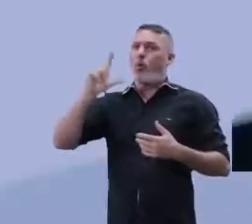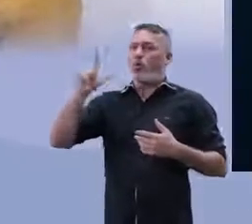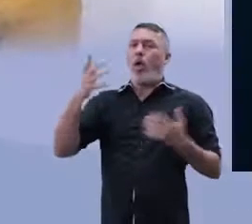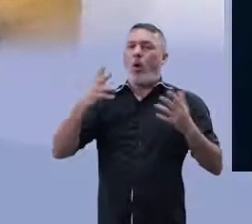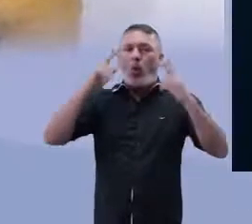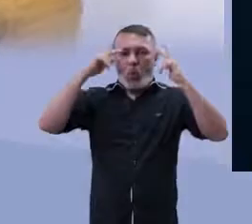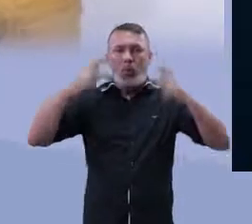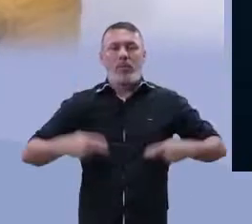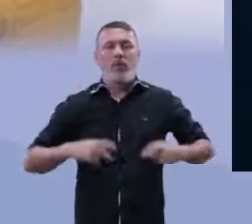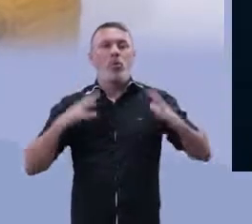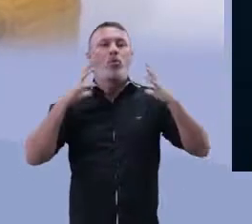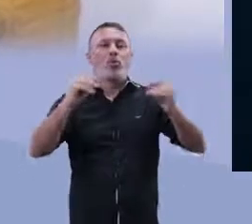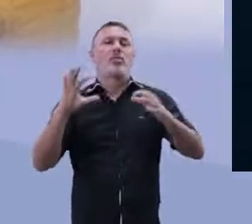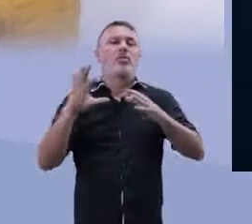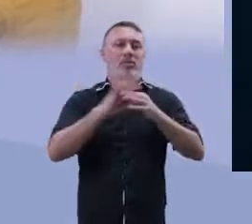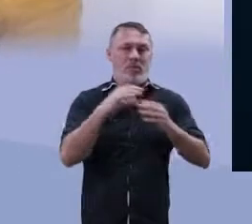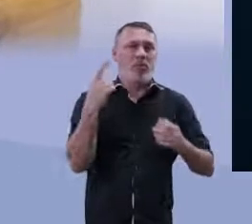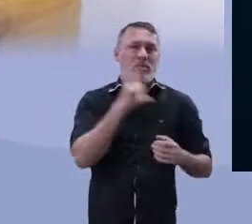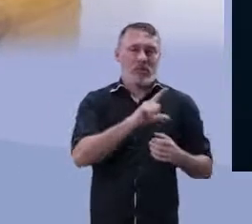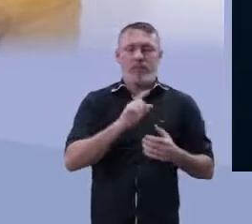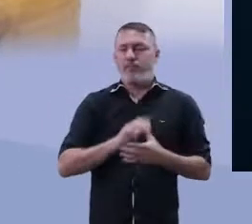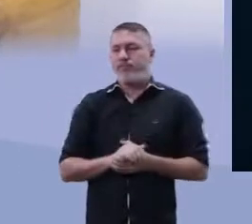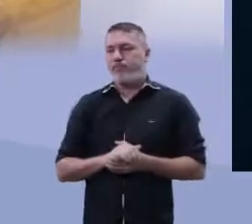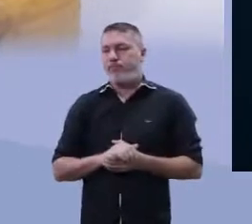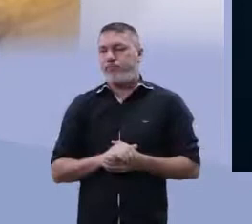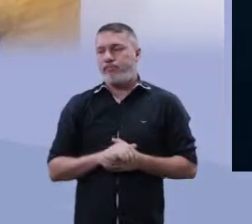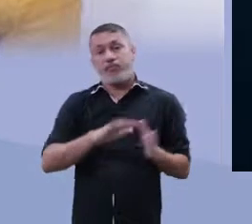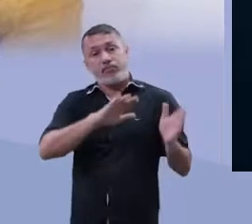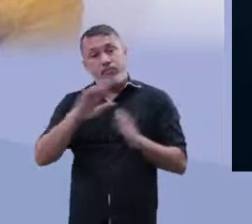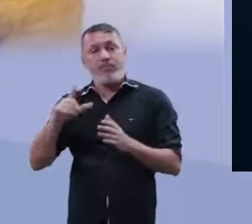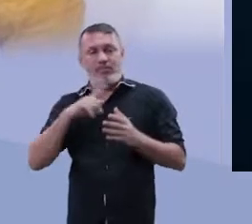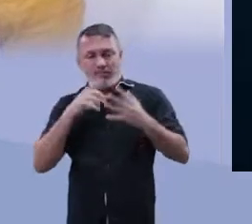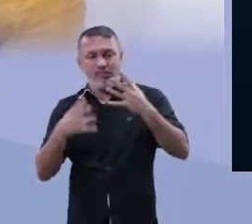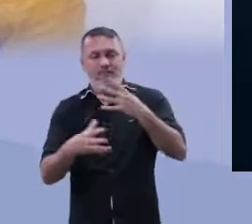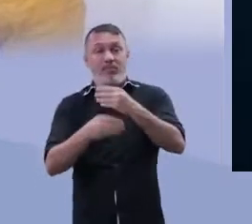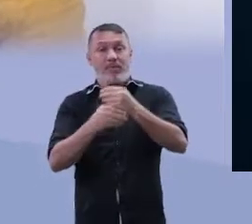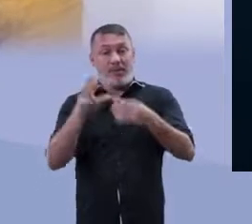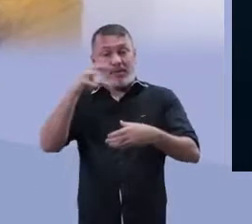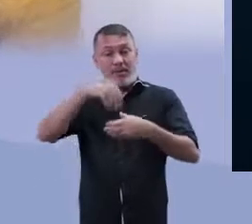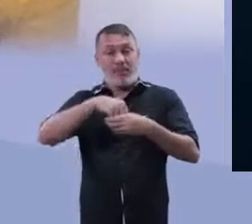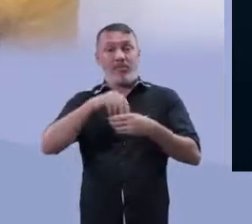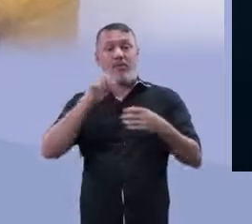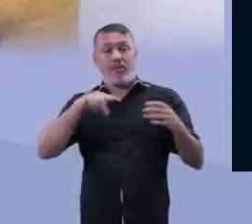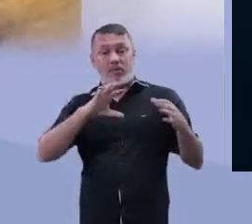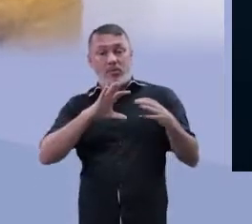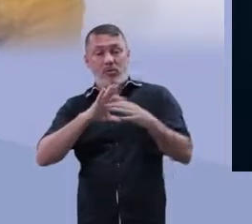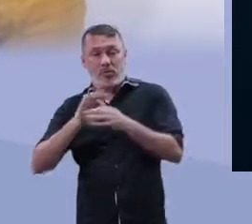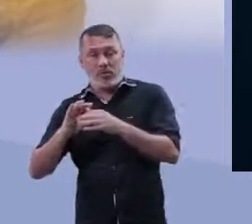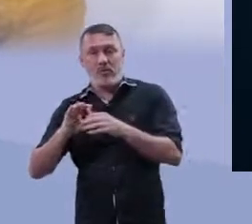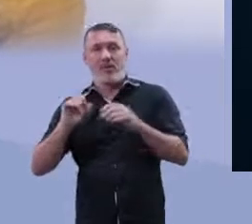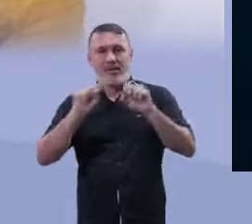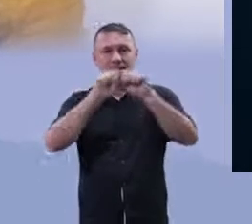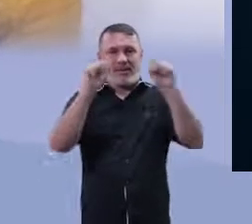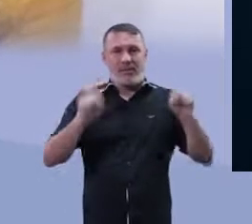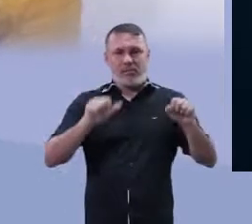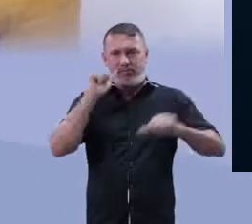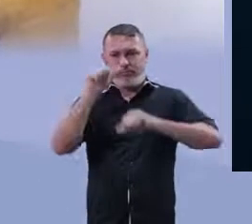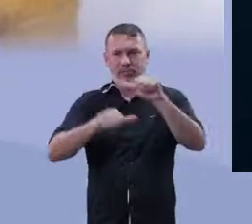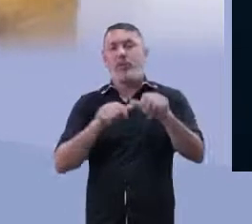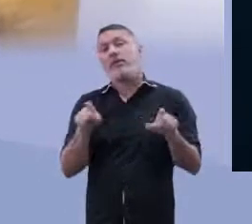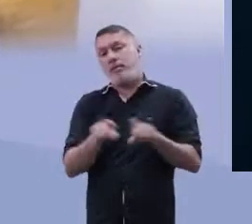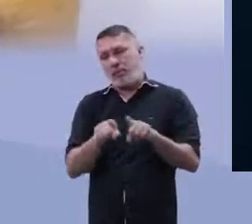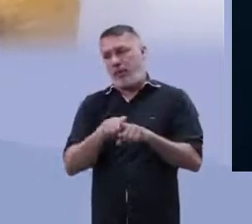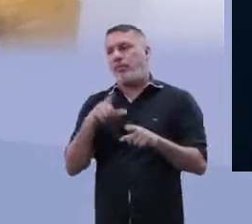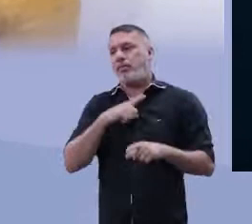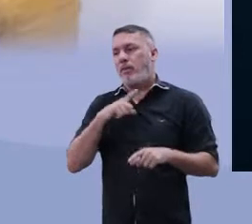E aí, meus lindos, como eu havia dito, dentro de um contexto de revolução industrial, nós temos os seus sistemas produtivos. E aí